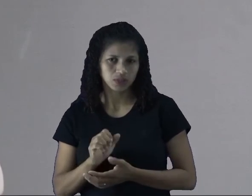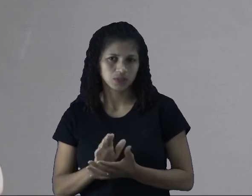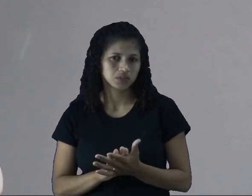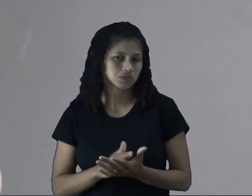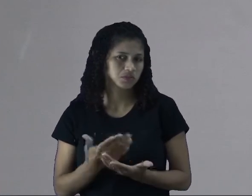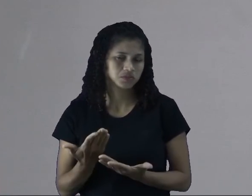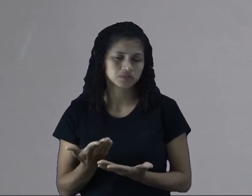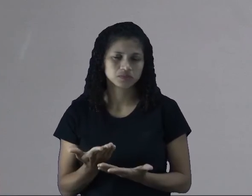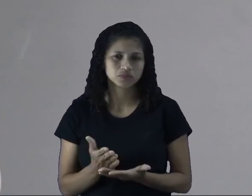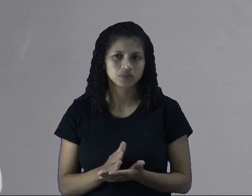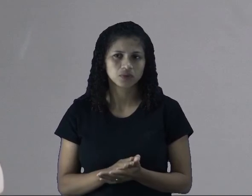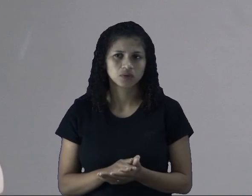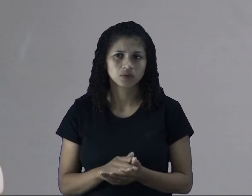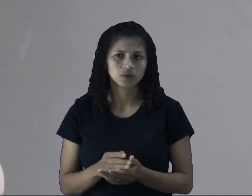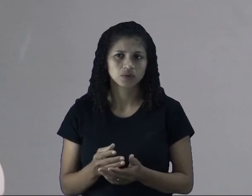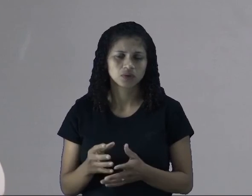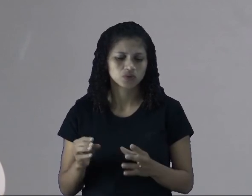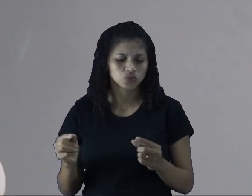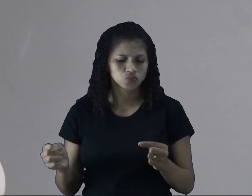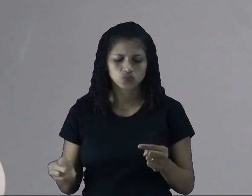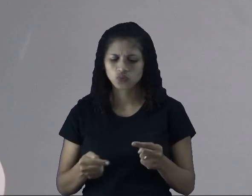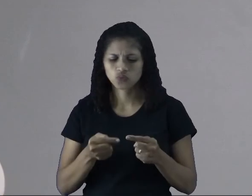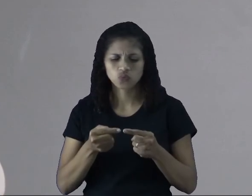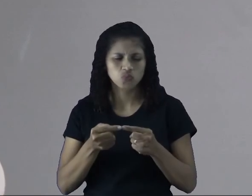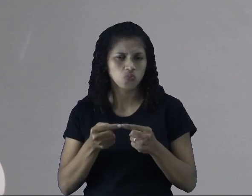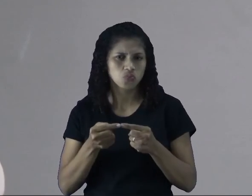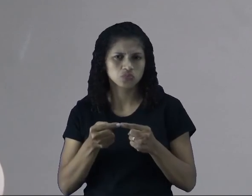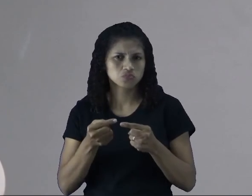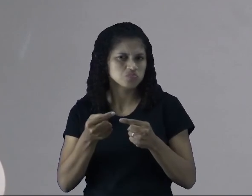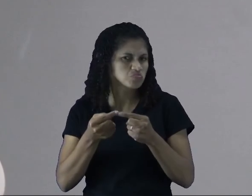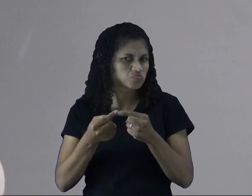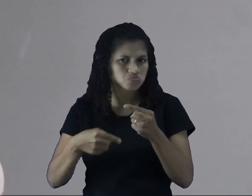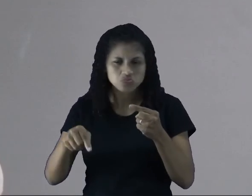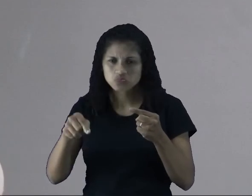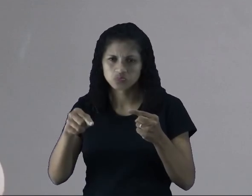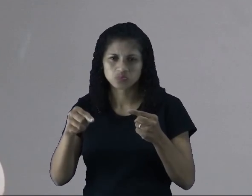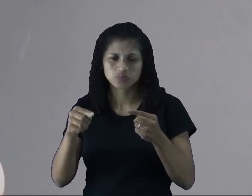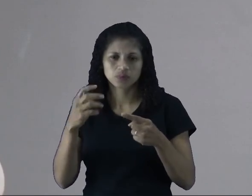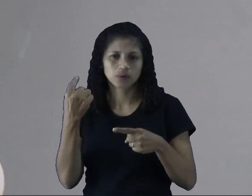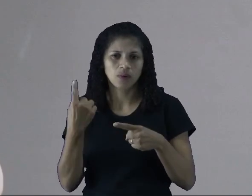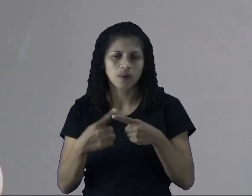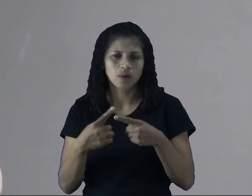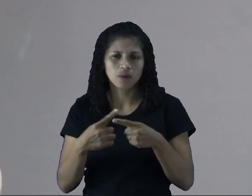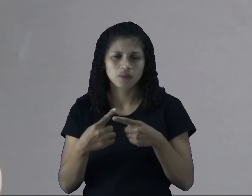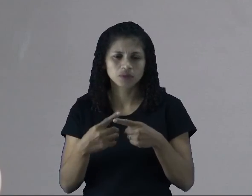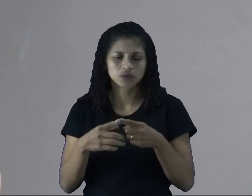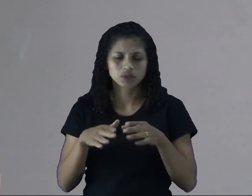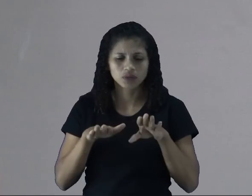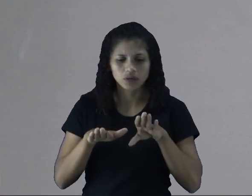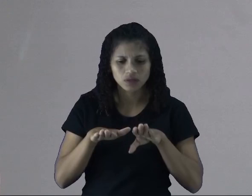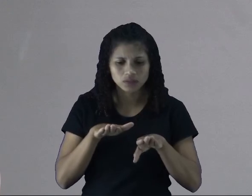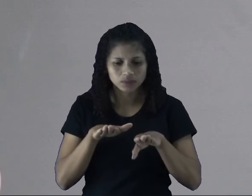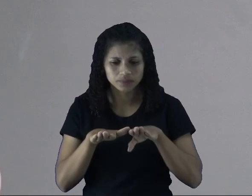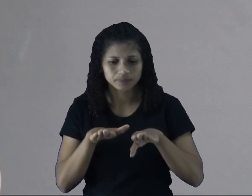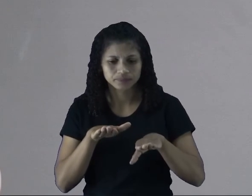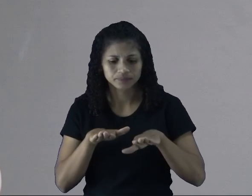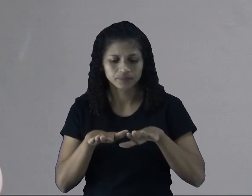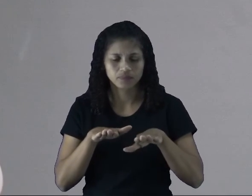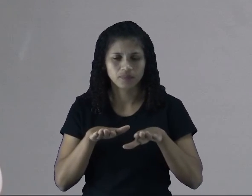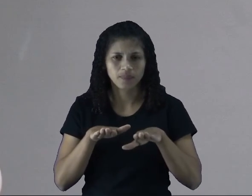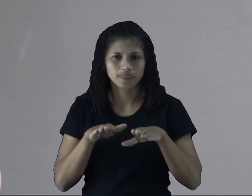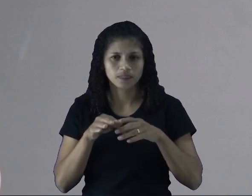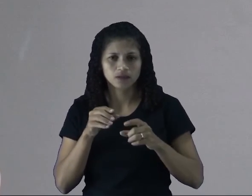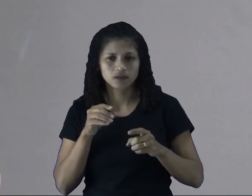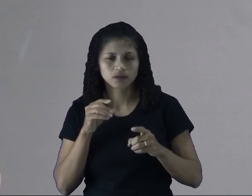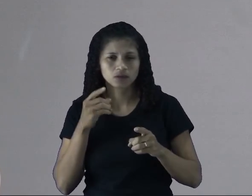átomo. Por quê? Porque ele já tem 8 elétrons ali na sua camada de valência e ele está extremamente estável. Então, para que a gente consiga fazer